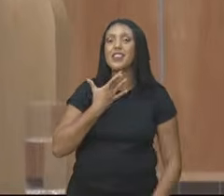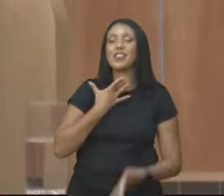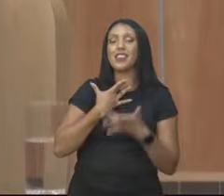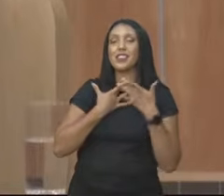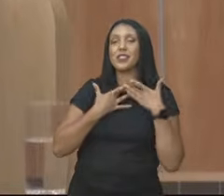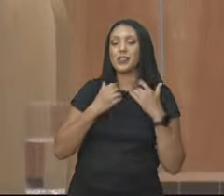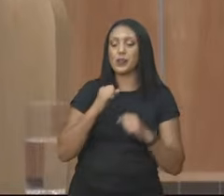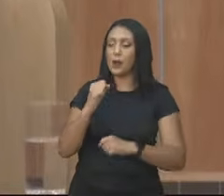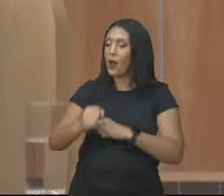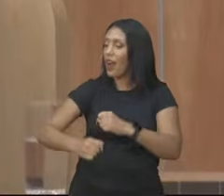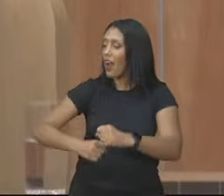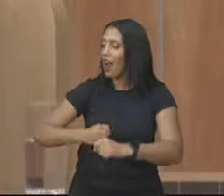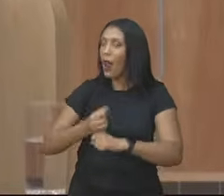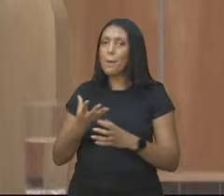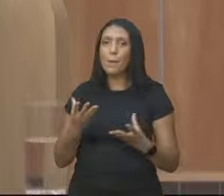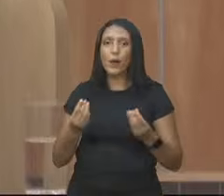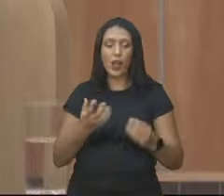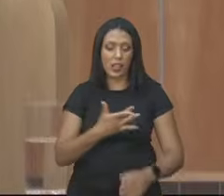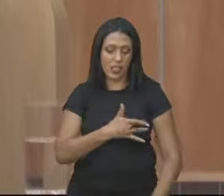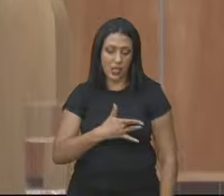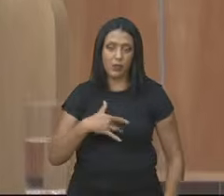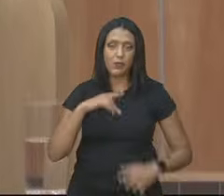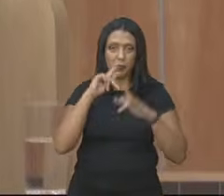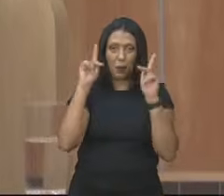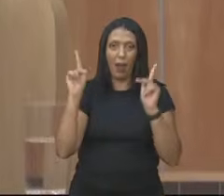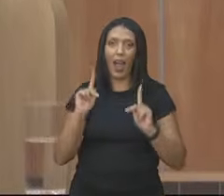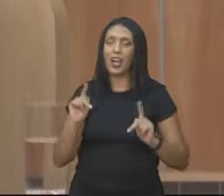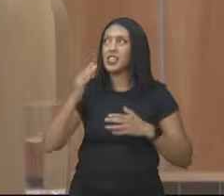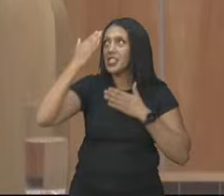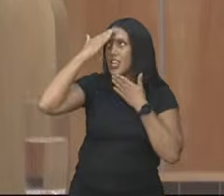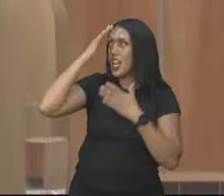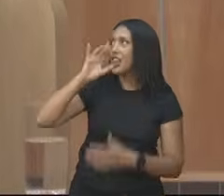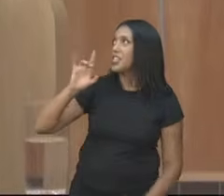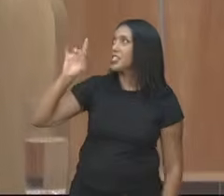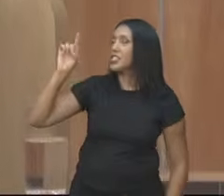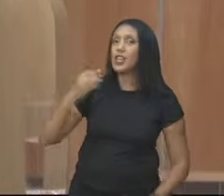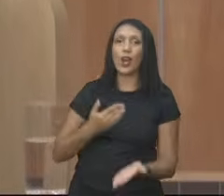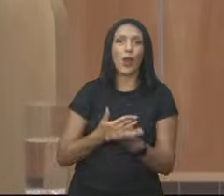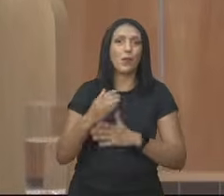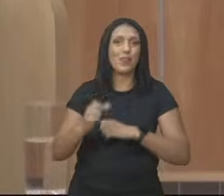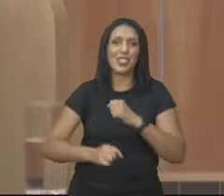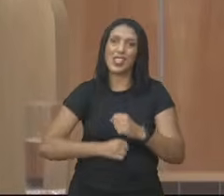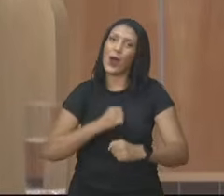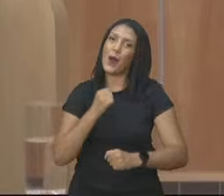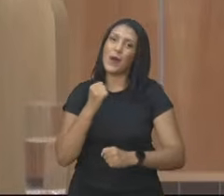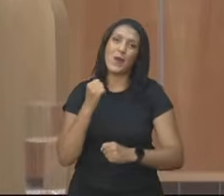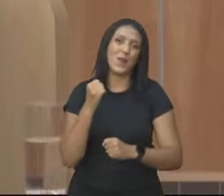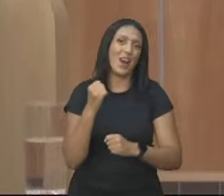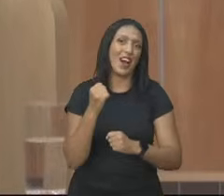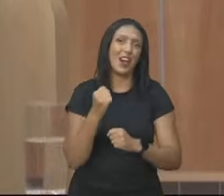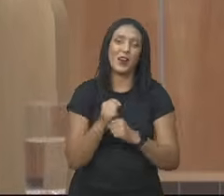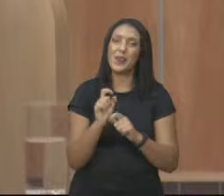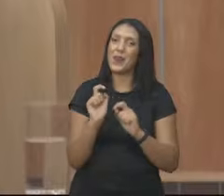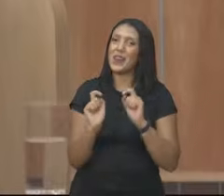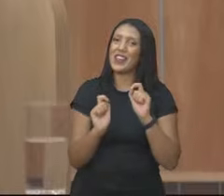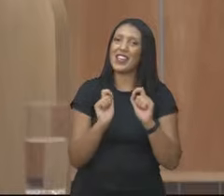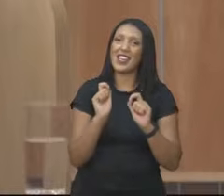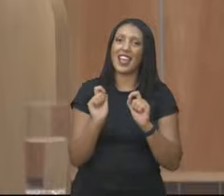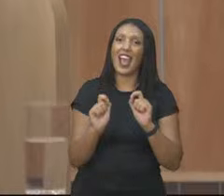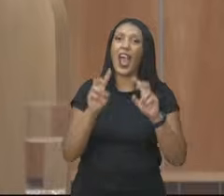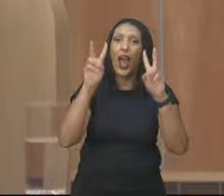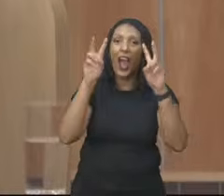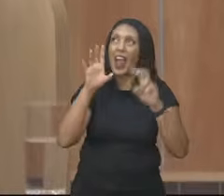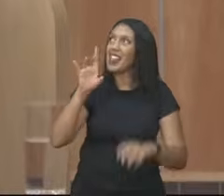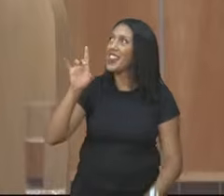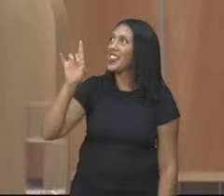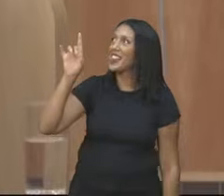tudo que acontece. E já começamos bem esse ano, né, falando em Deus dentro dessa casa. Quero também dar boas-vindas ao pastor Timóteo. Eu quero pegar uma